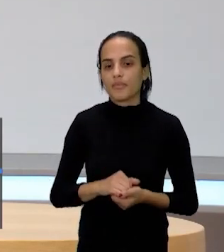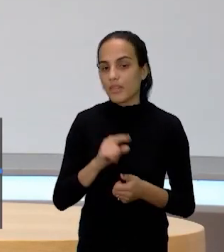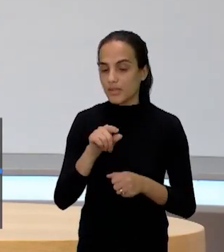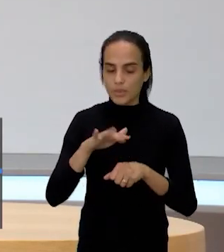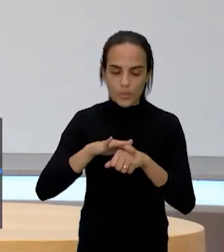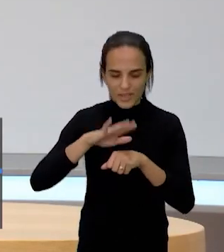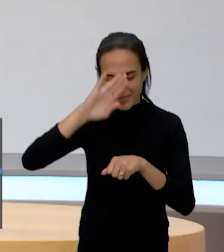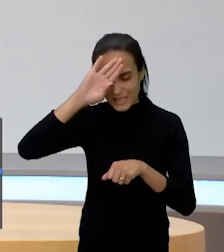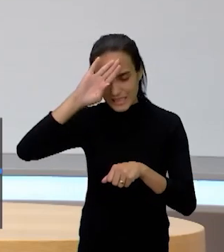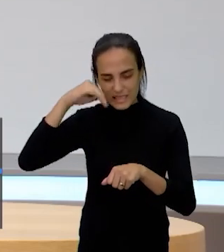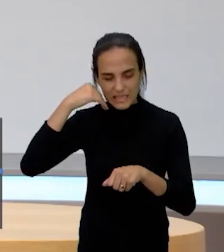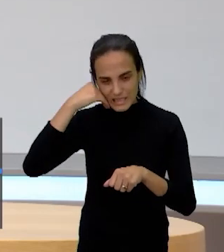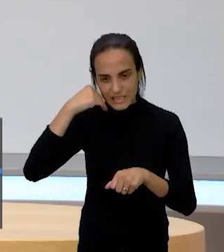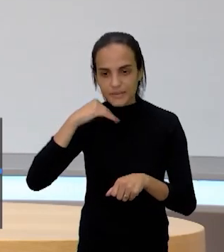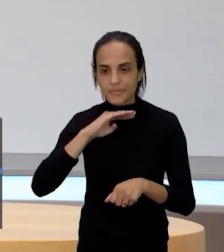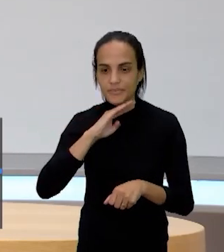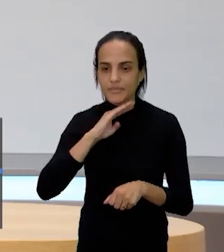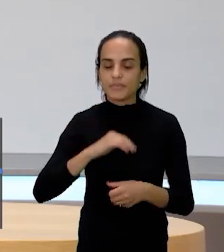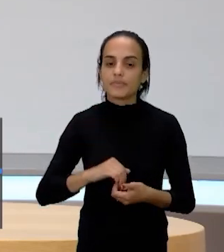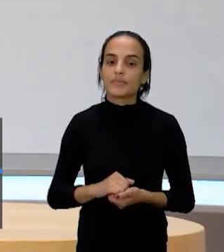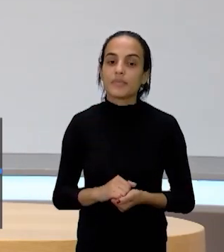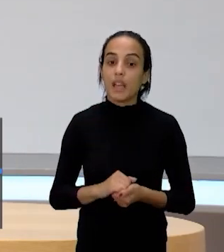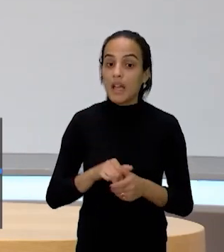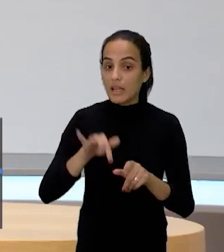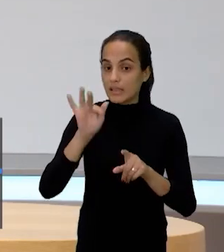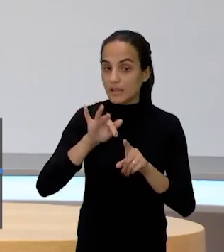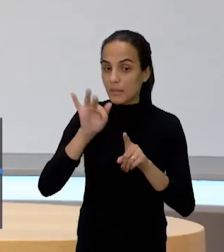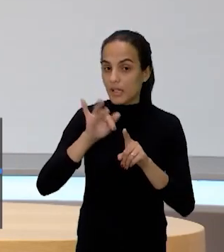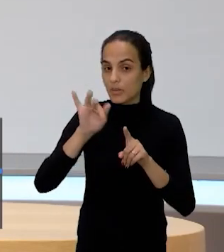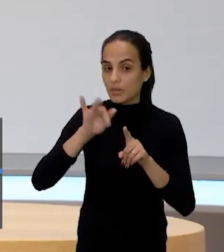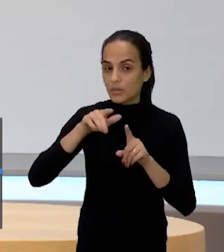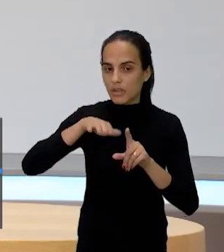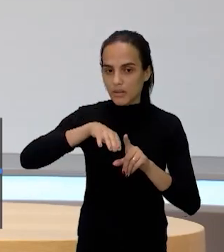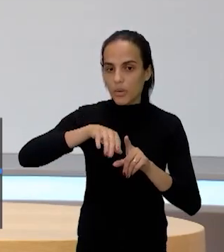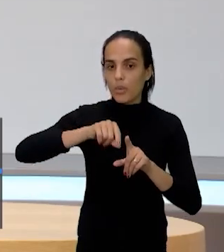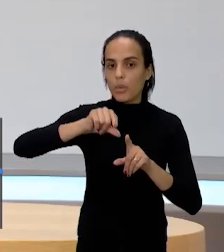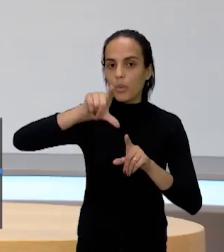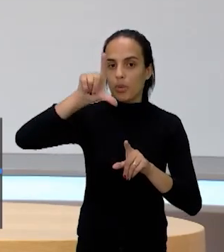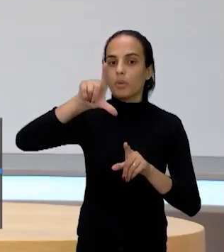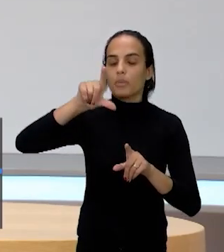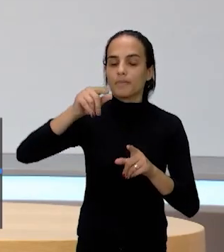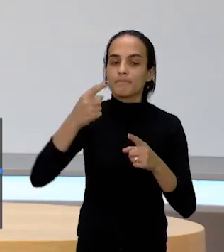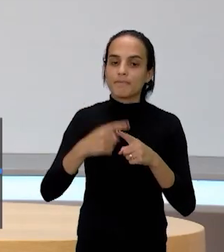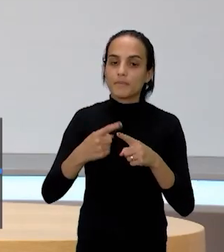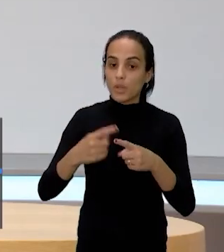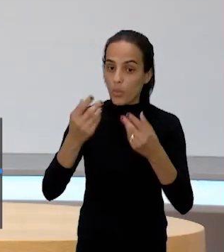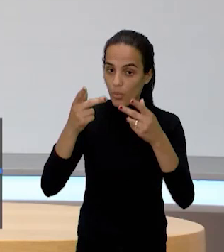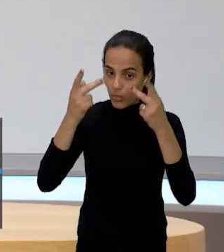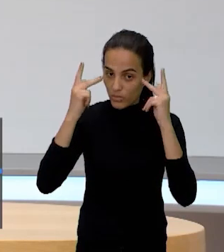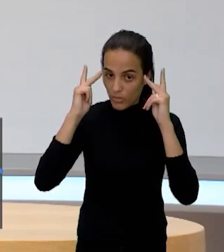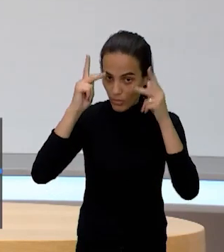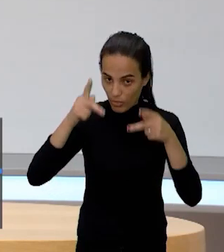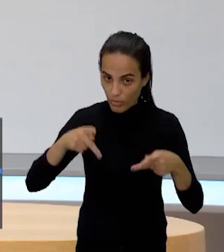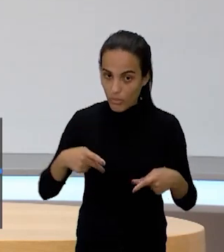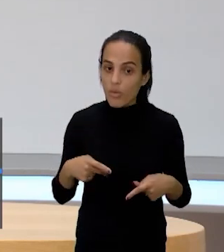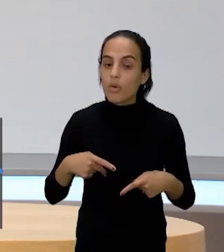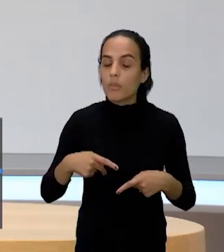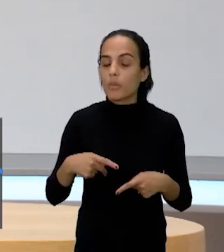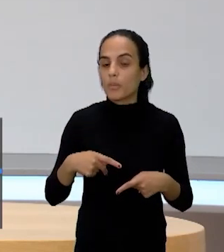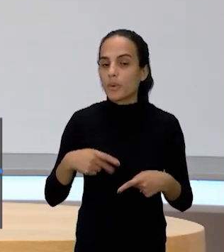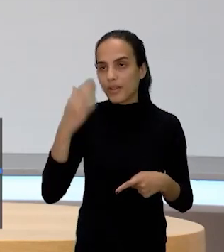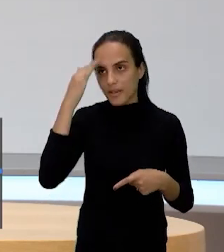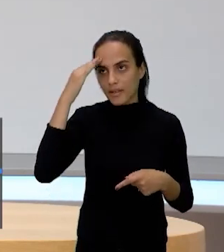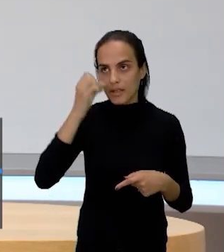com febre. A temperatura aumenta, porque o seu corpo subentende que se ele aumentar a temperatura, ele